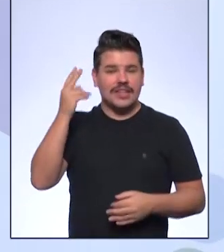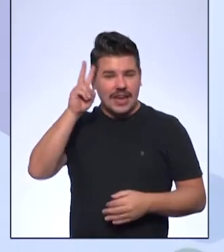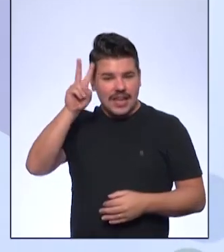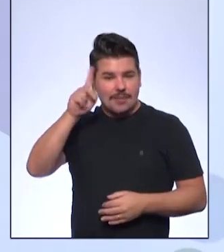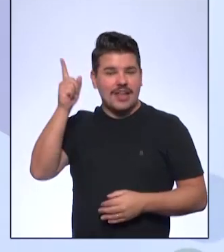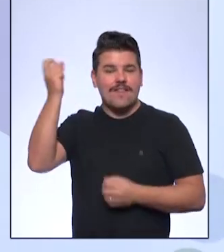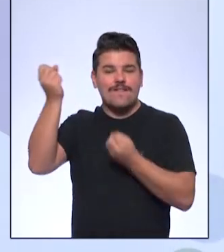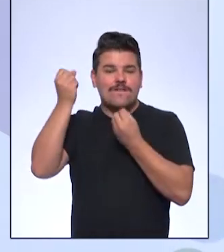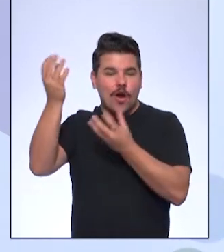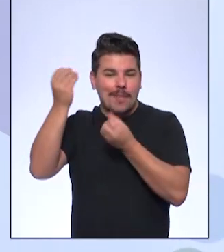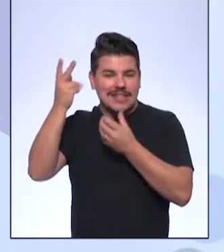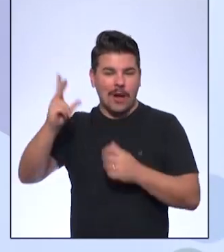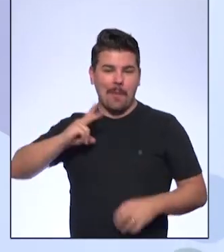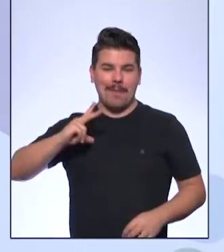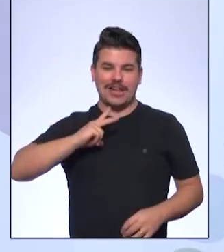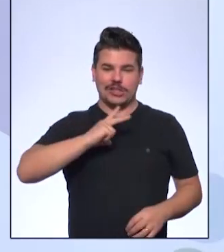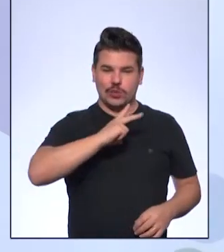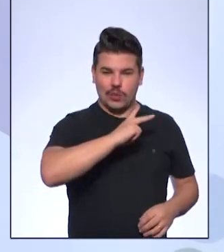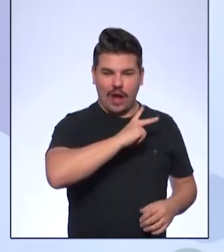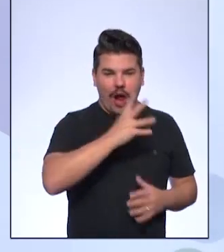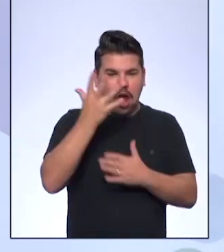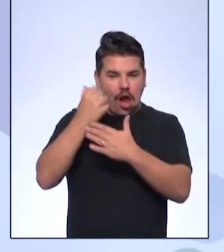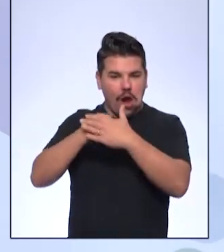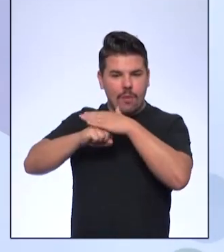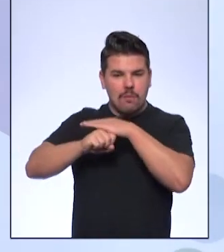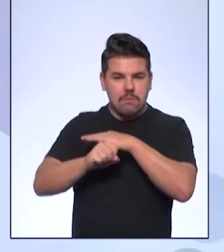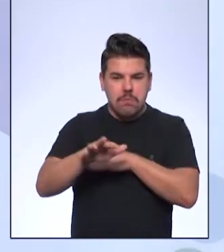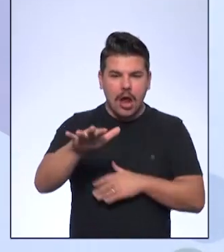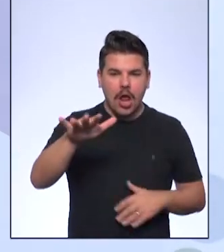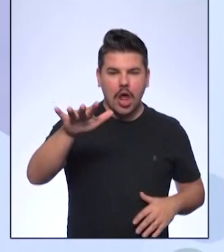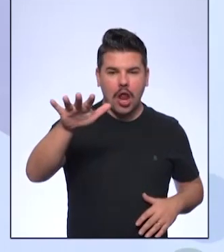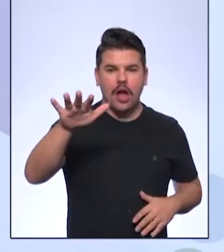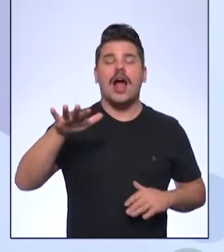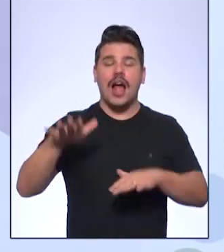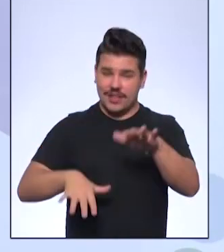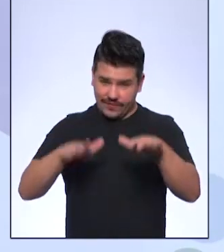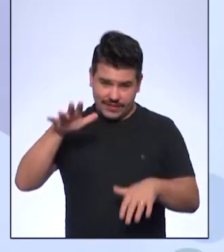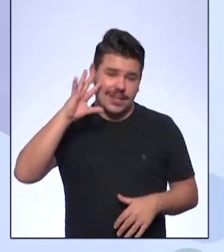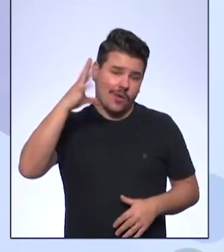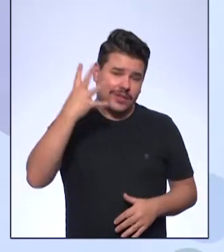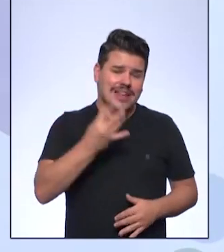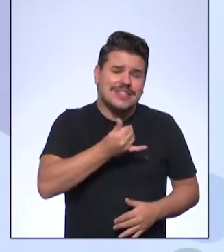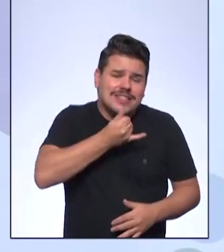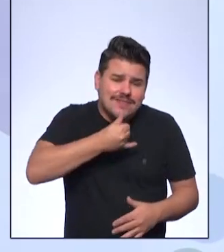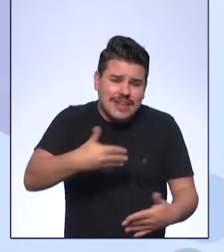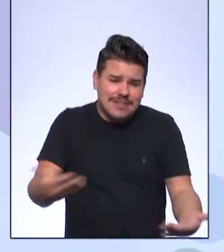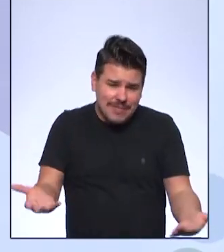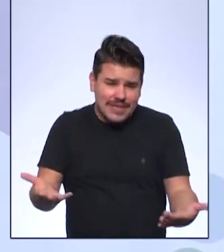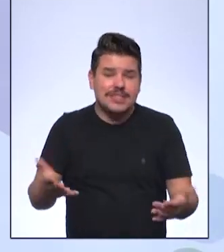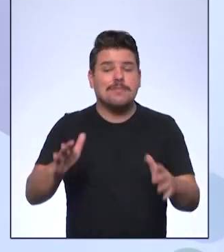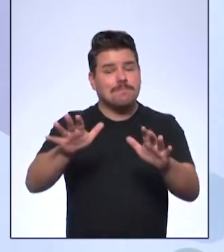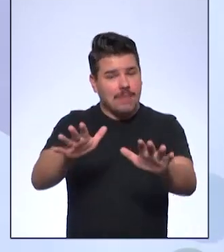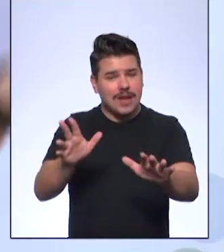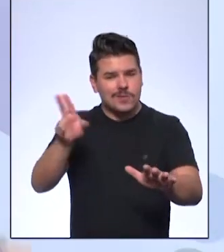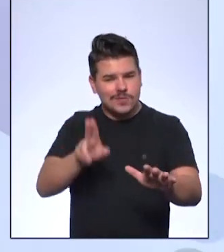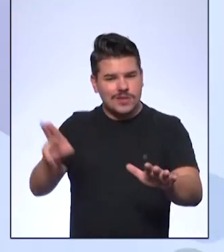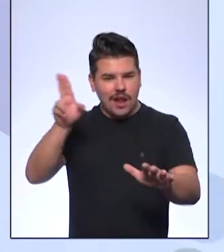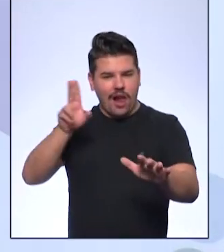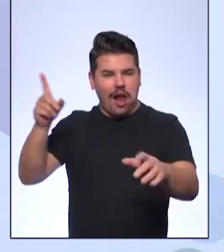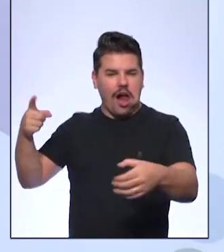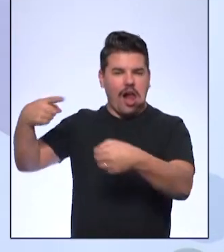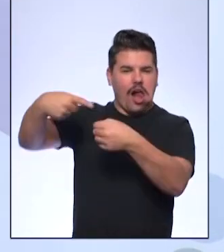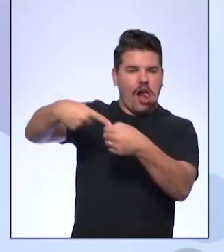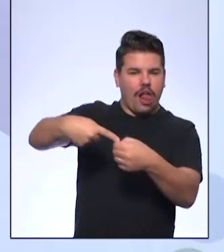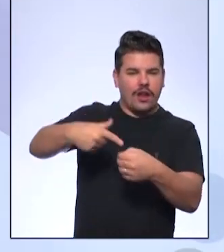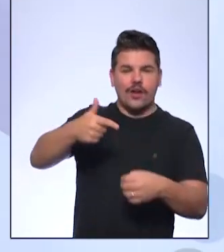né, de informação de pessoas na internet, né, isso acontece com uma certa frequência, infelizmente, e usaram para poder afiliar a